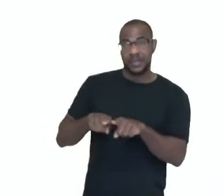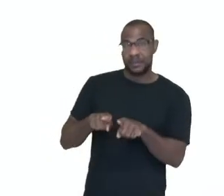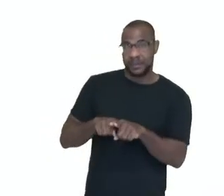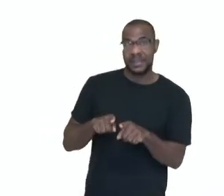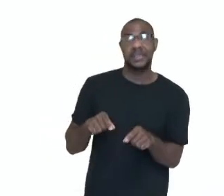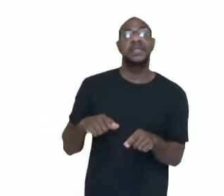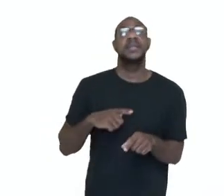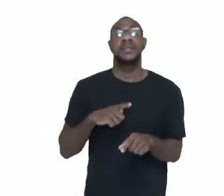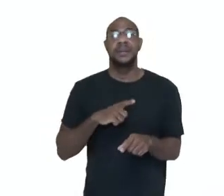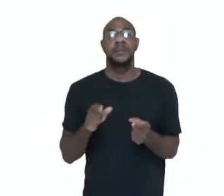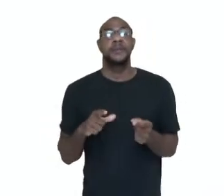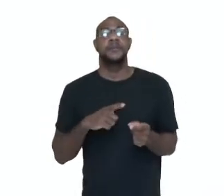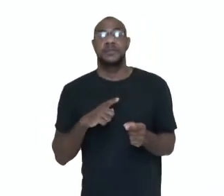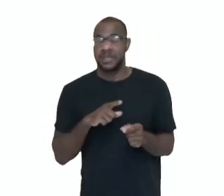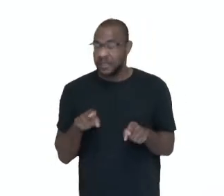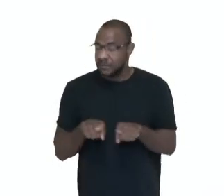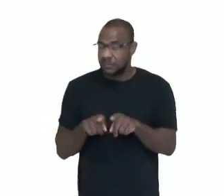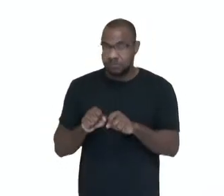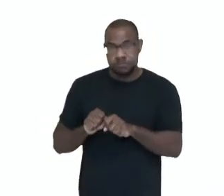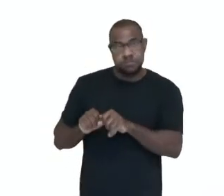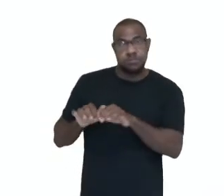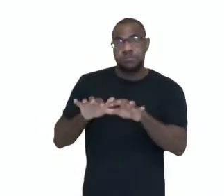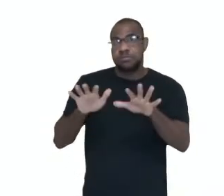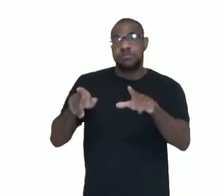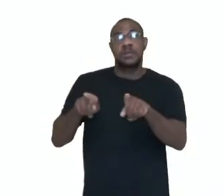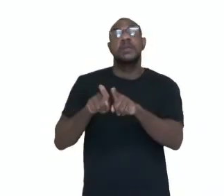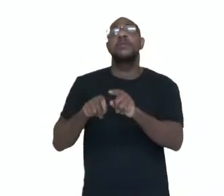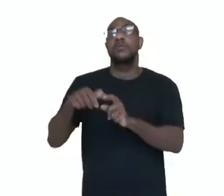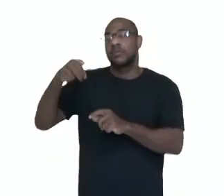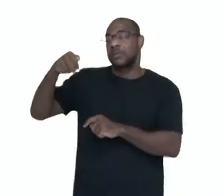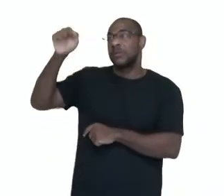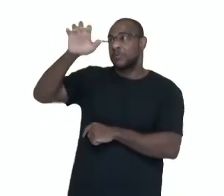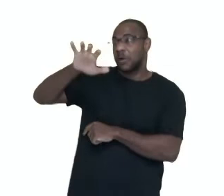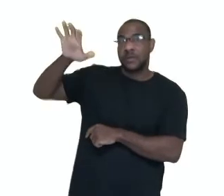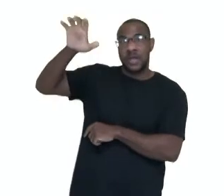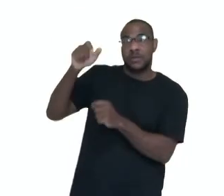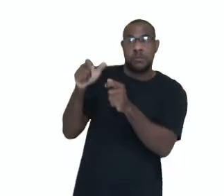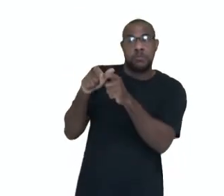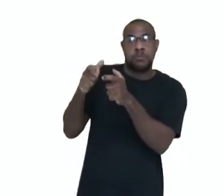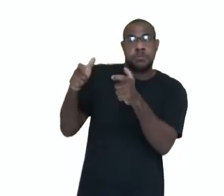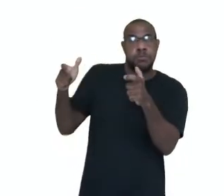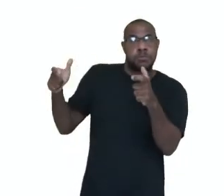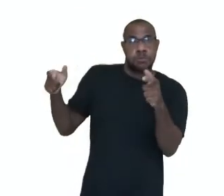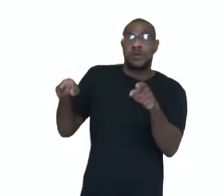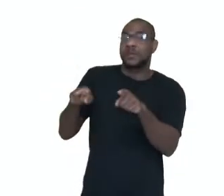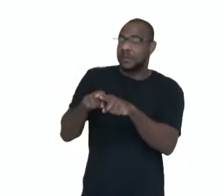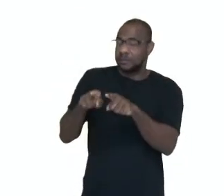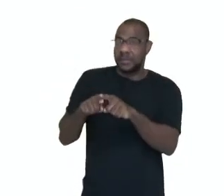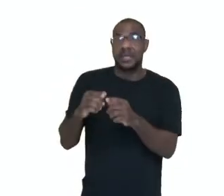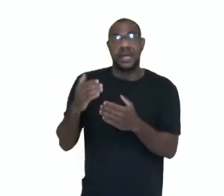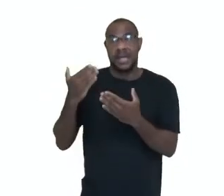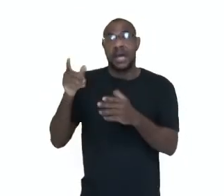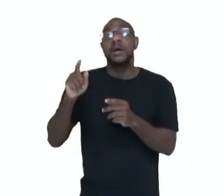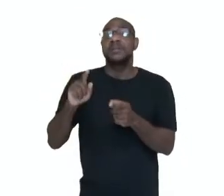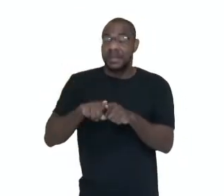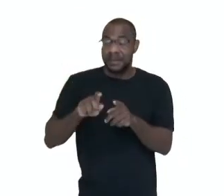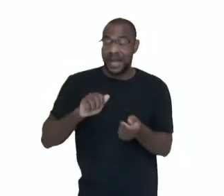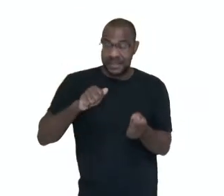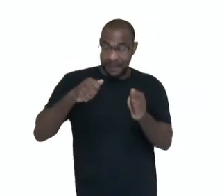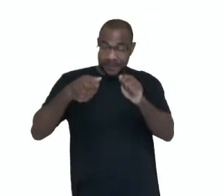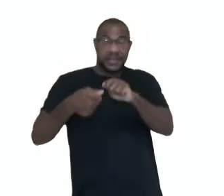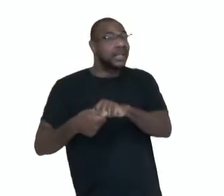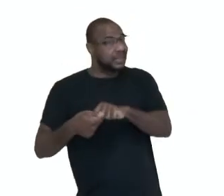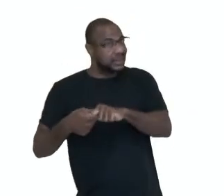posteriormente assumiu um patamar muito mais expressivo na região nordeste, graças à adaptação e à rigidez